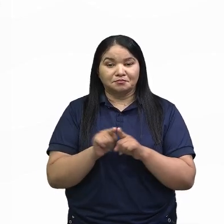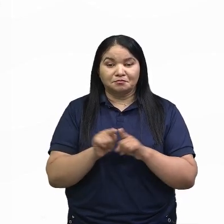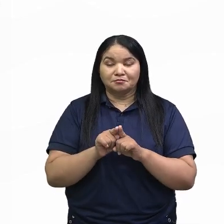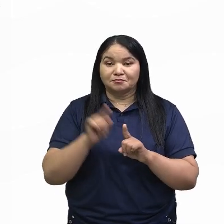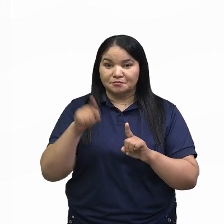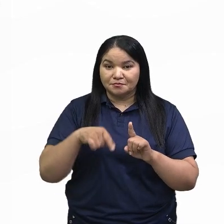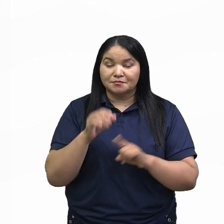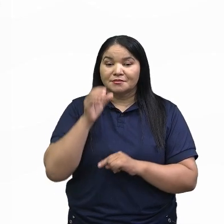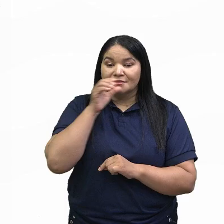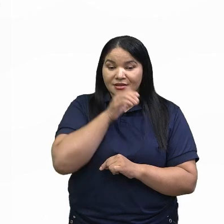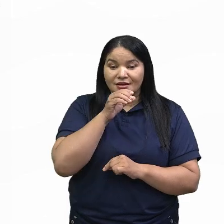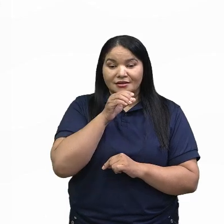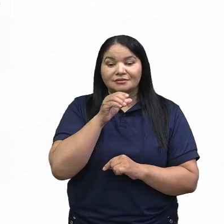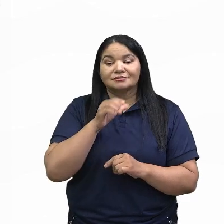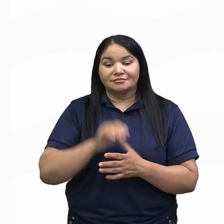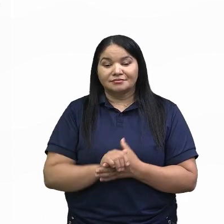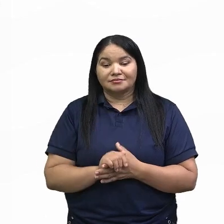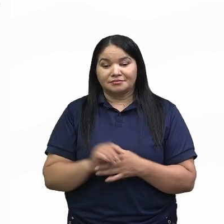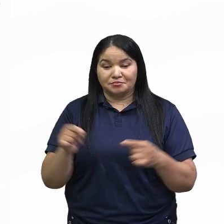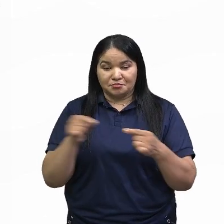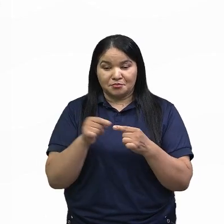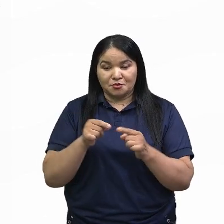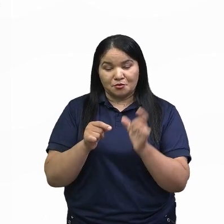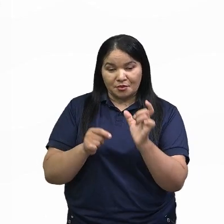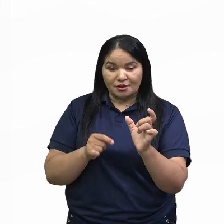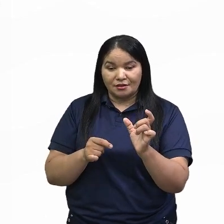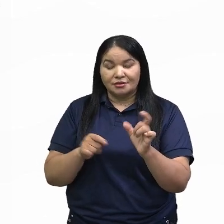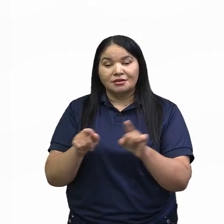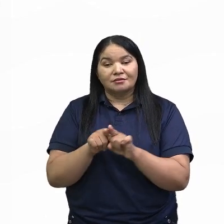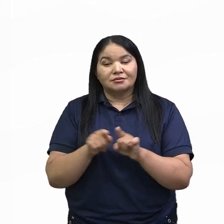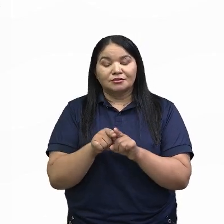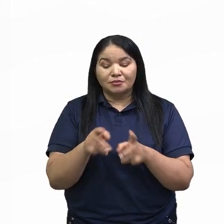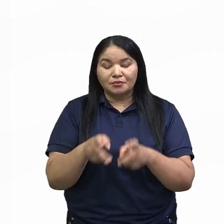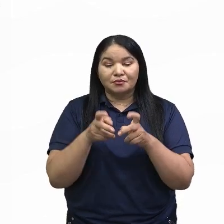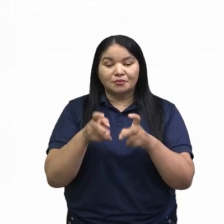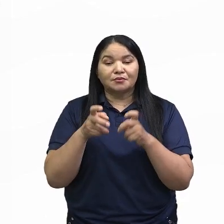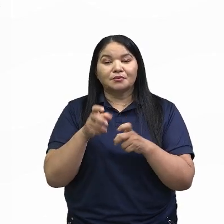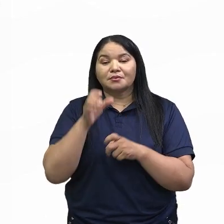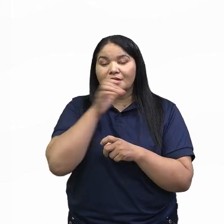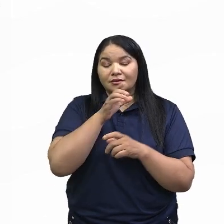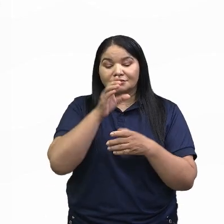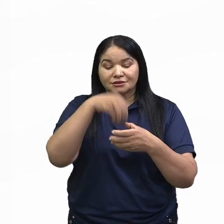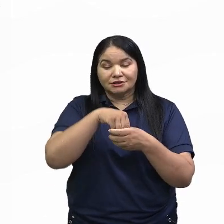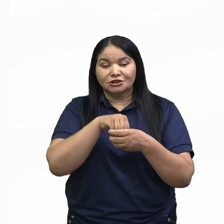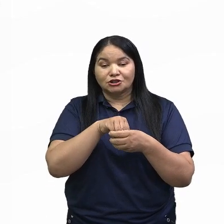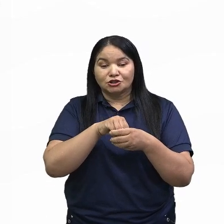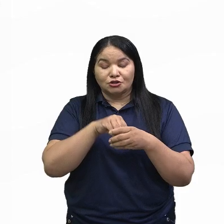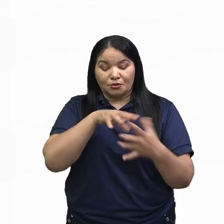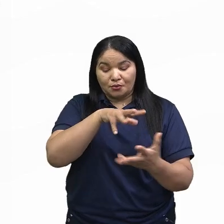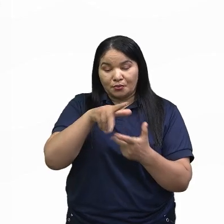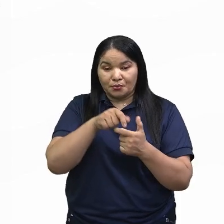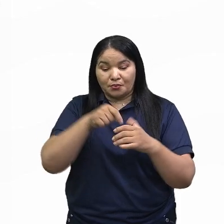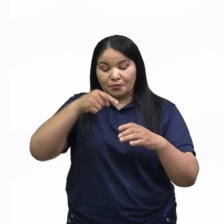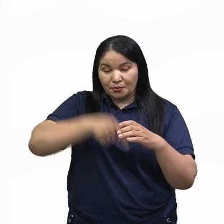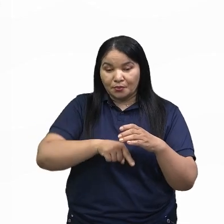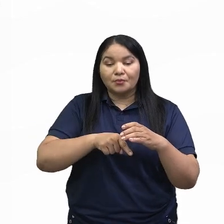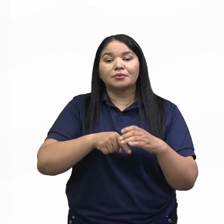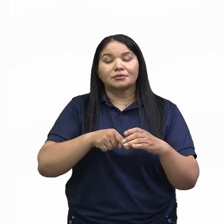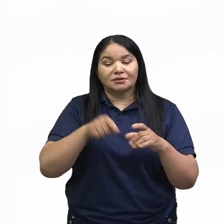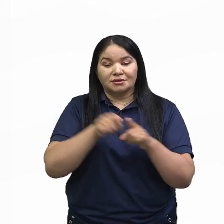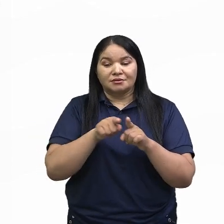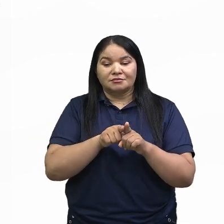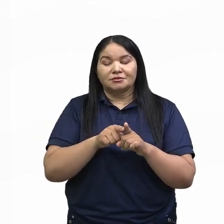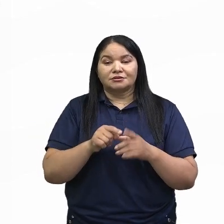né? Geo, terra e térmica, calor. É a energia obtida do calor presente no interior da Terra, circundando o